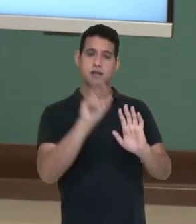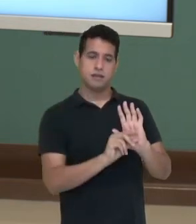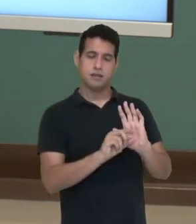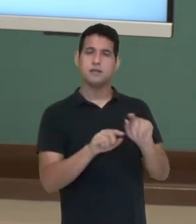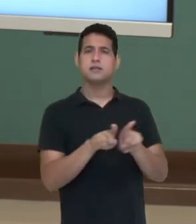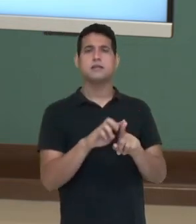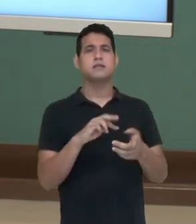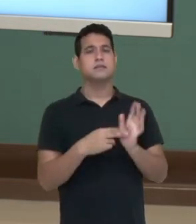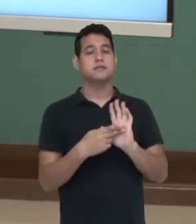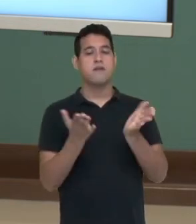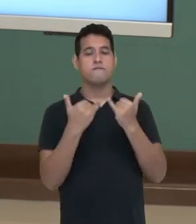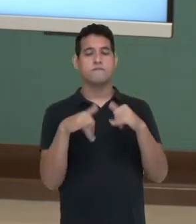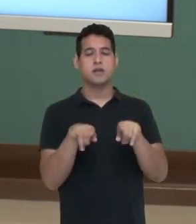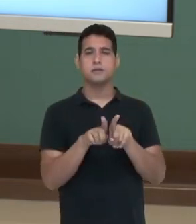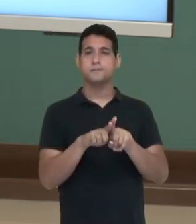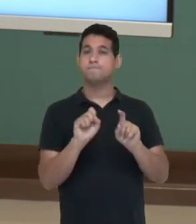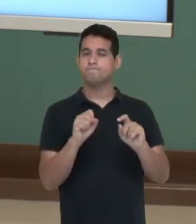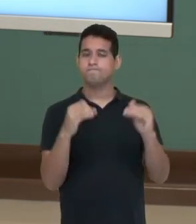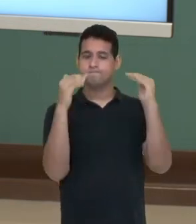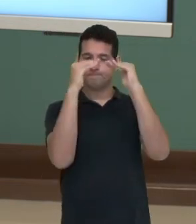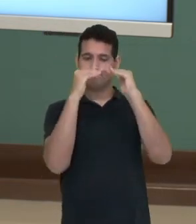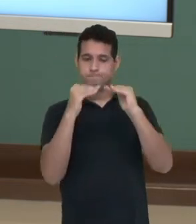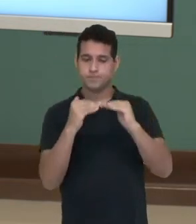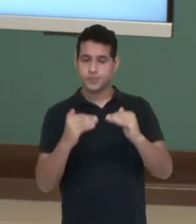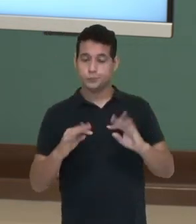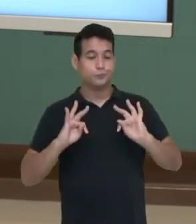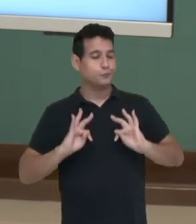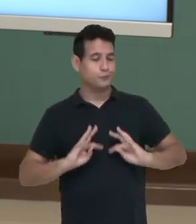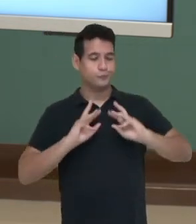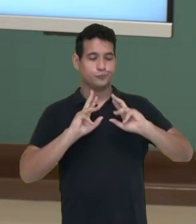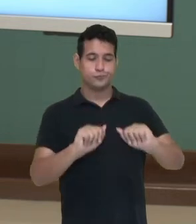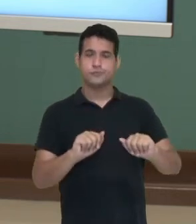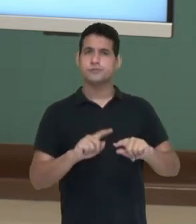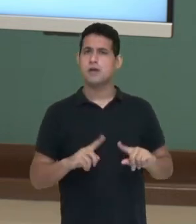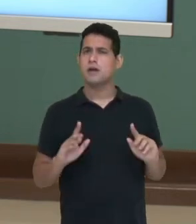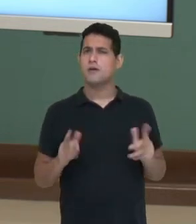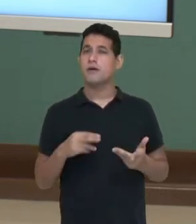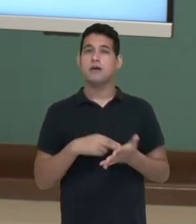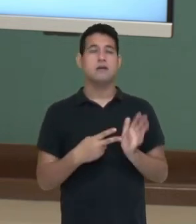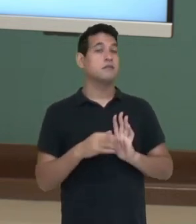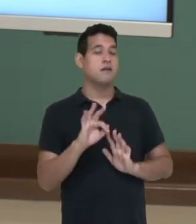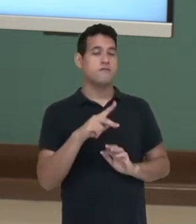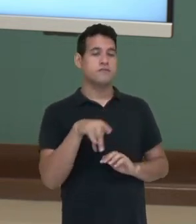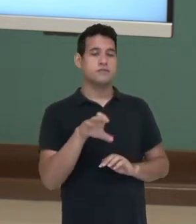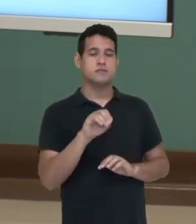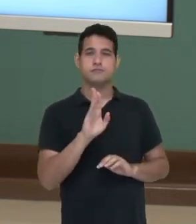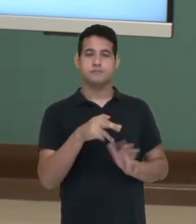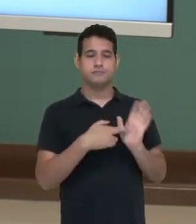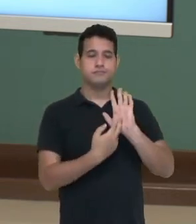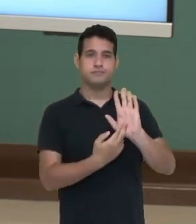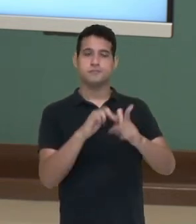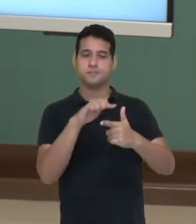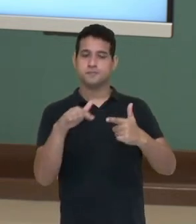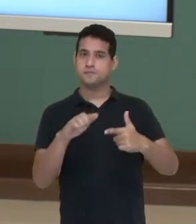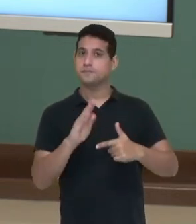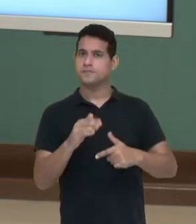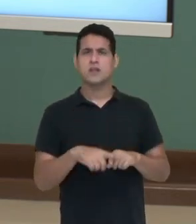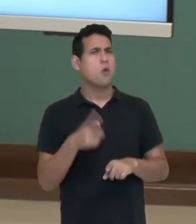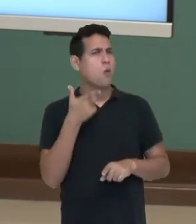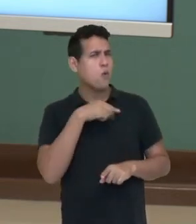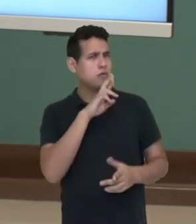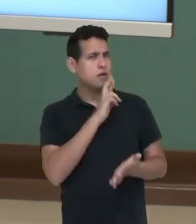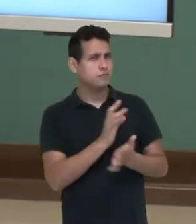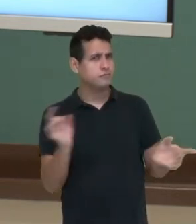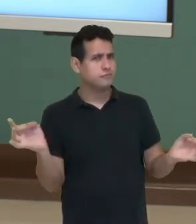decrescente. Então, os dados estão batendo, tá bom? E é essa a função que representa esse gráfico. Conseguiu